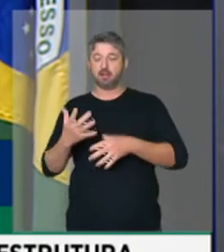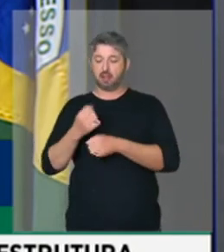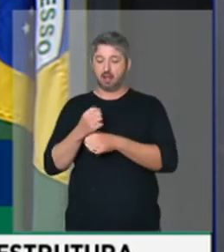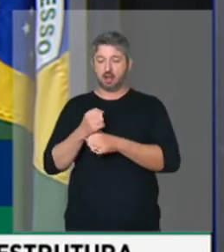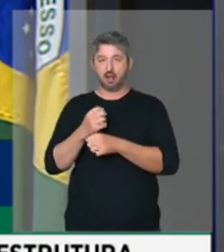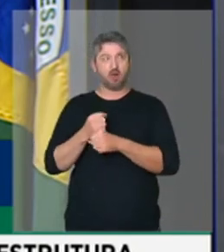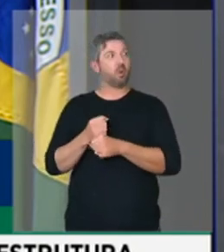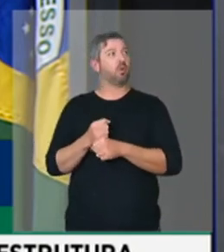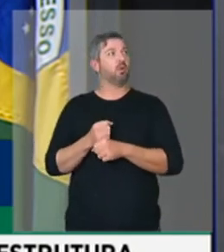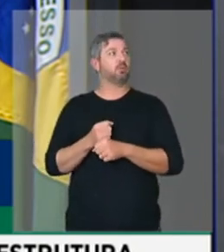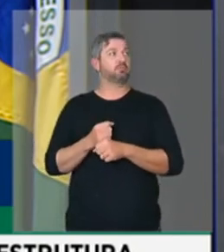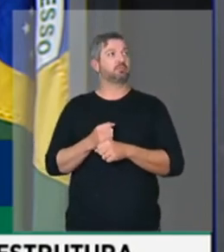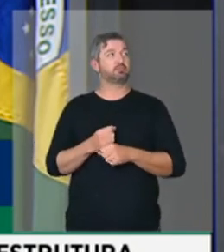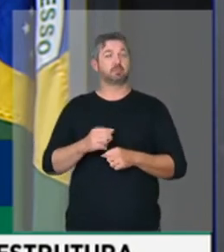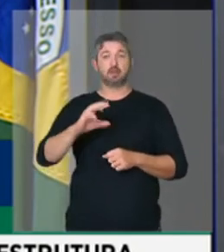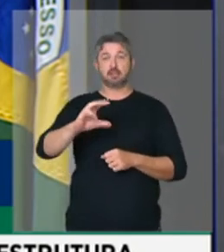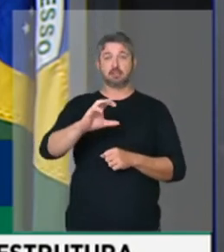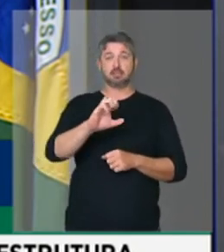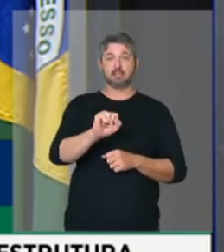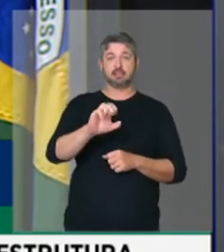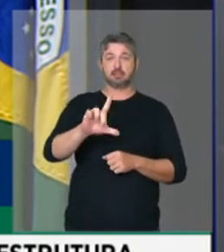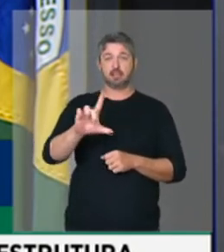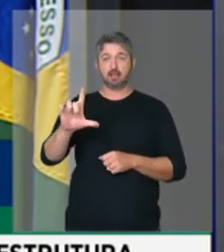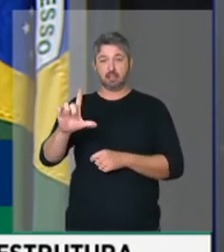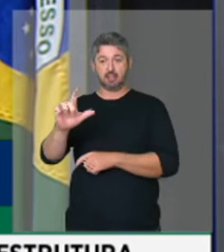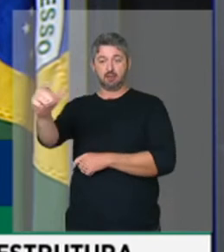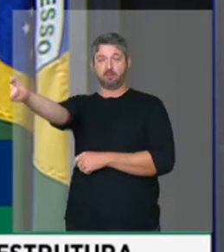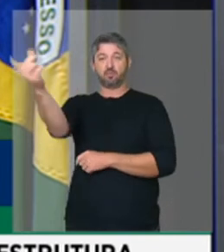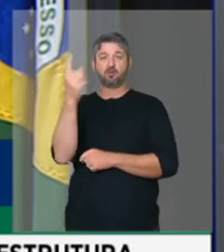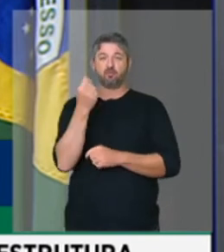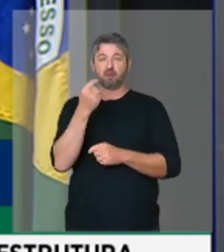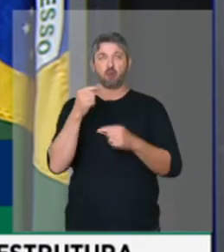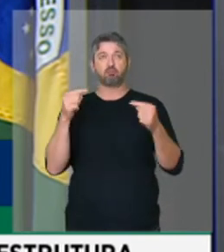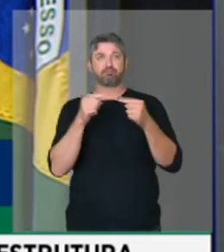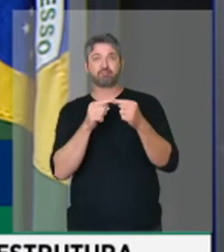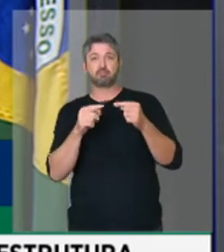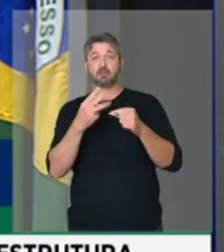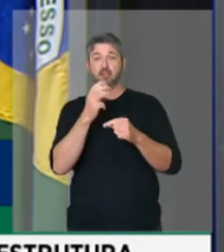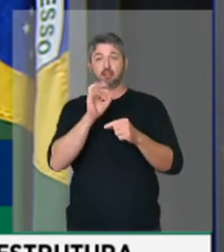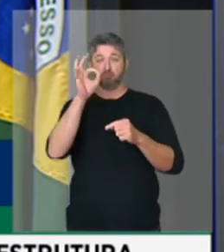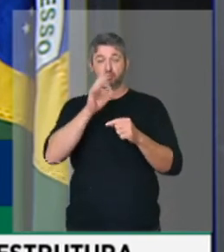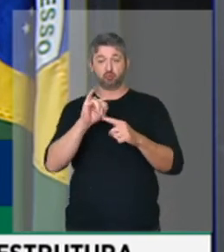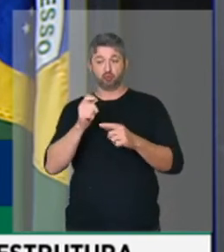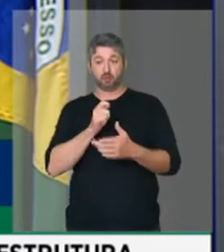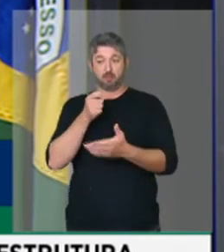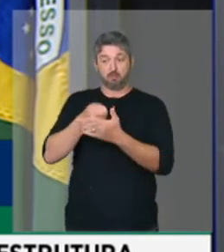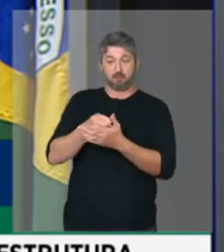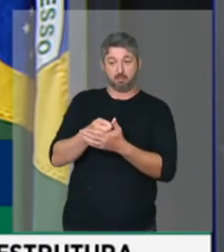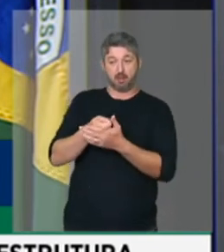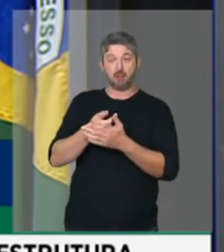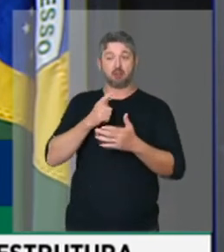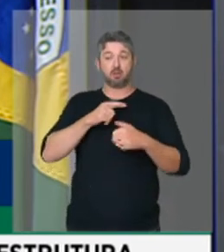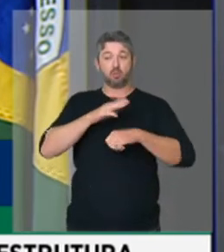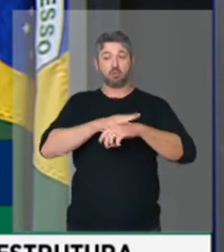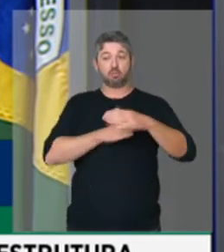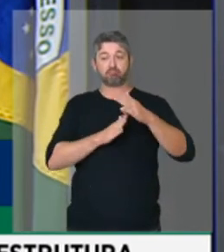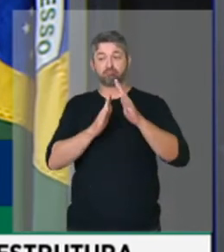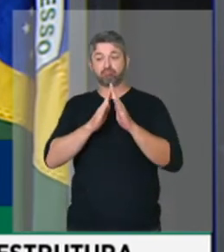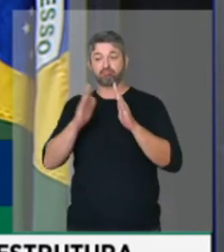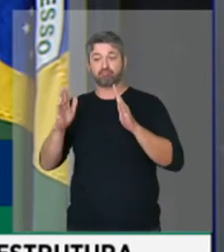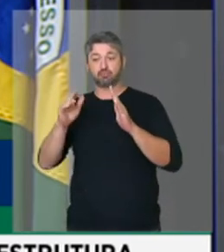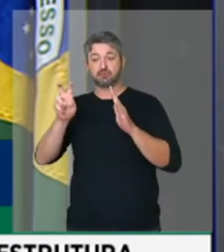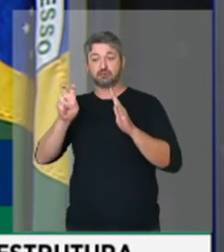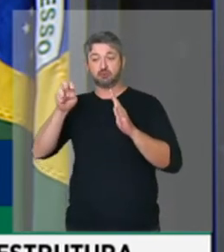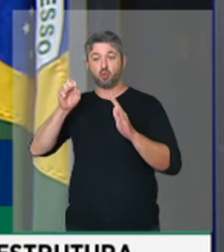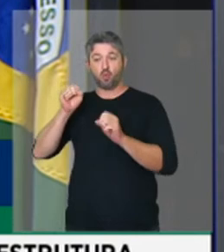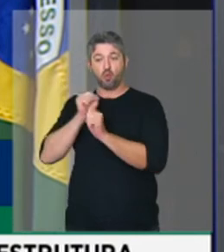da CSLL, de valor correspondente a 30% dos juros pagos, tem duração limitada a 5 anos,